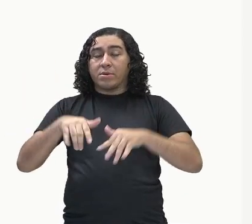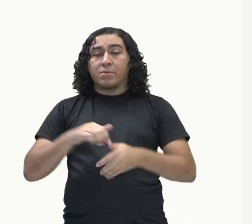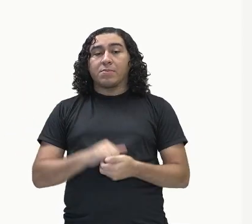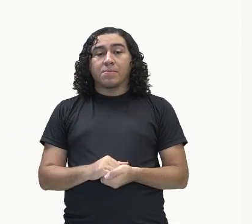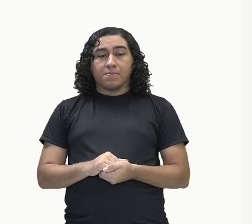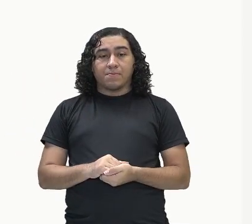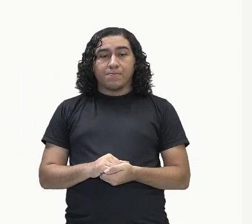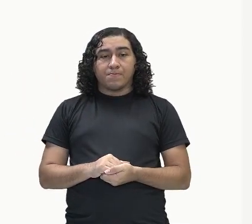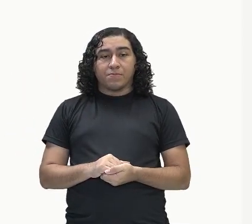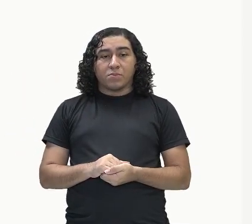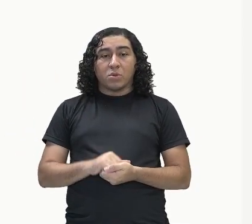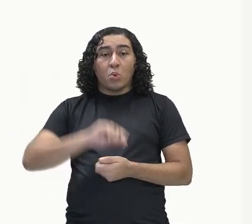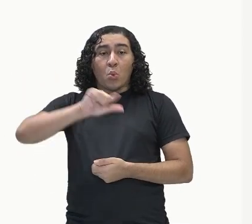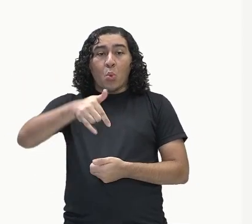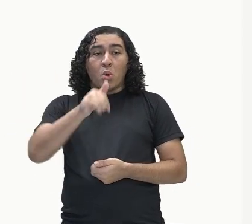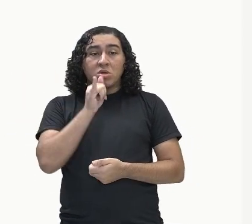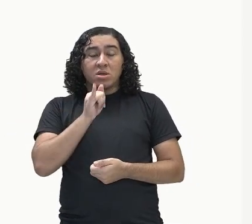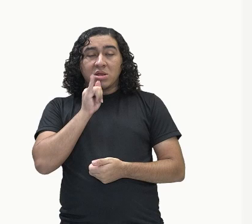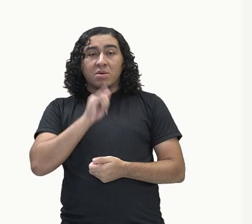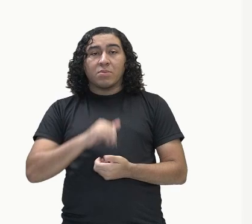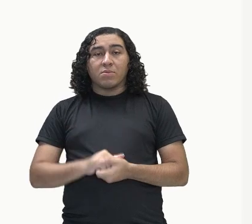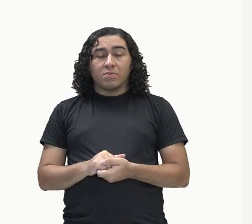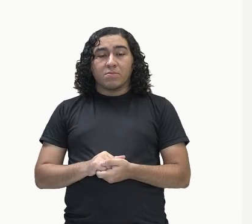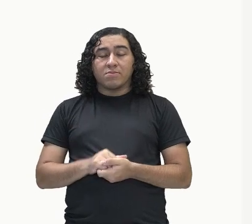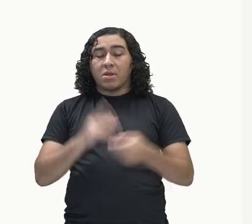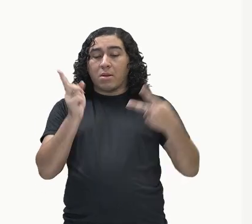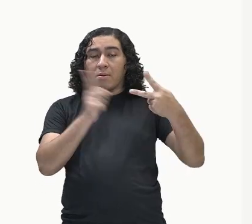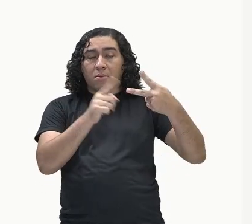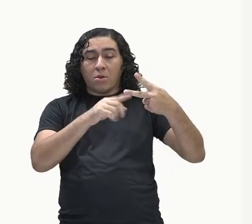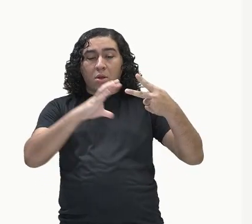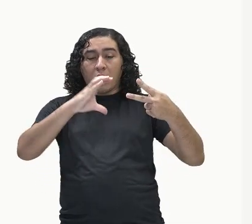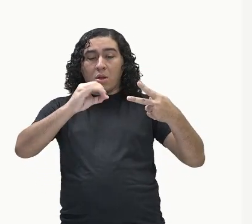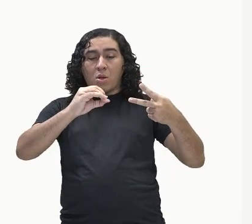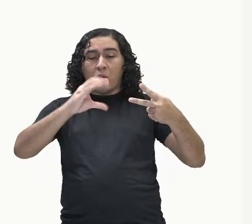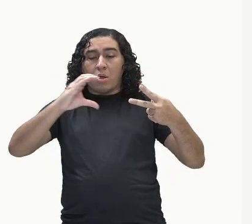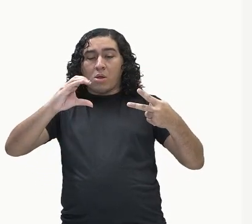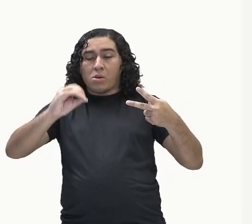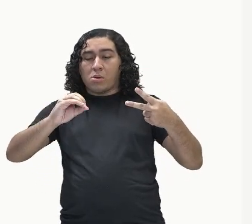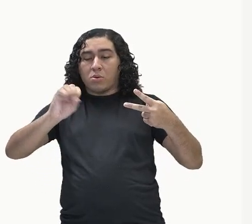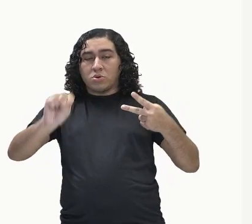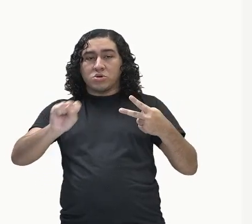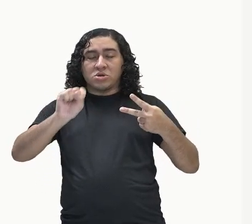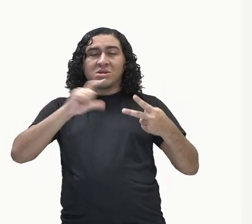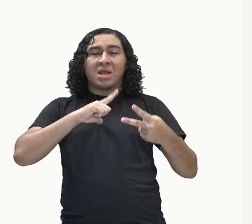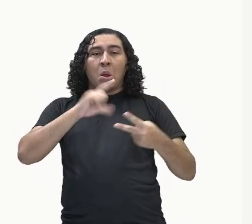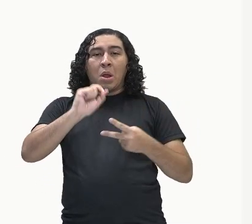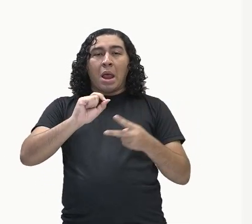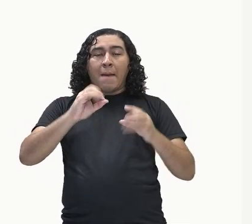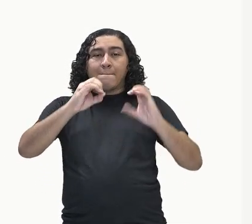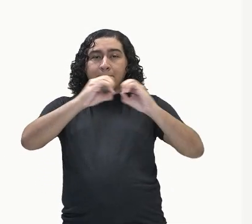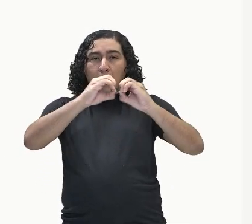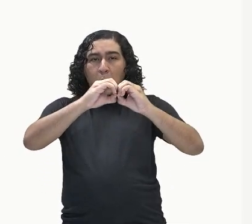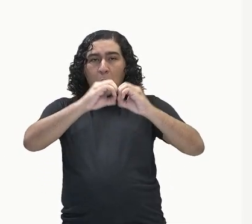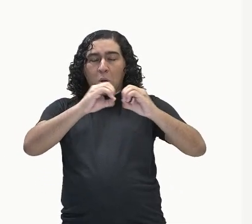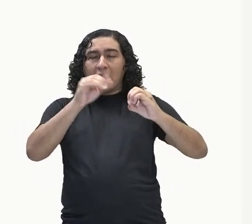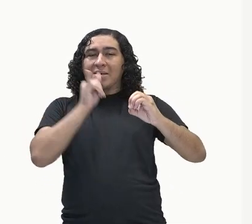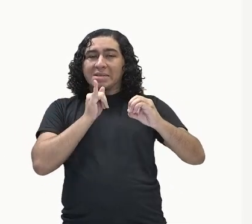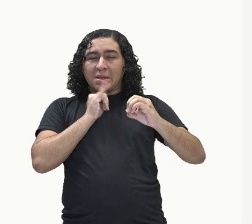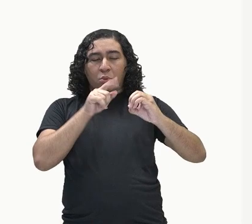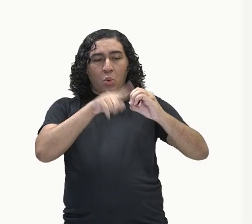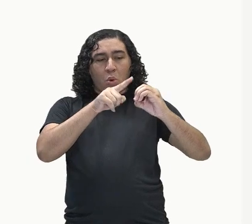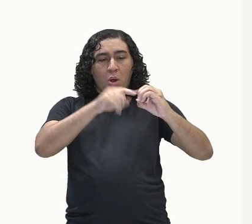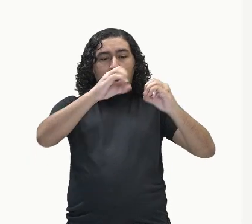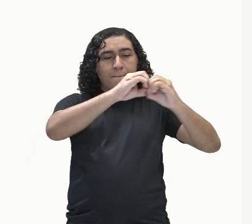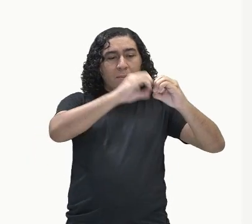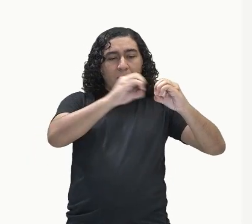o segundo exemplo é dos cocos eles apresentam as formas esféricas Olha só parece um monte